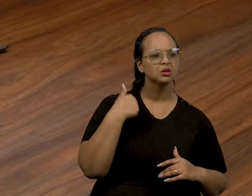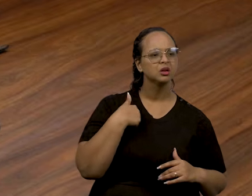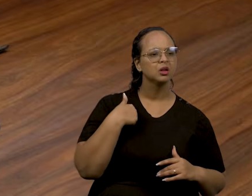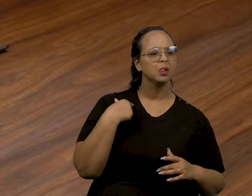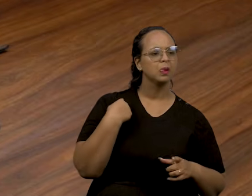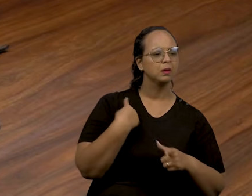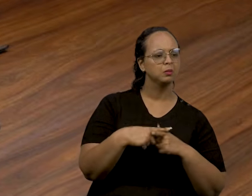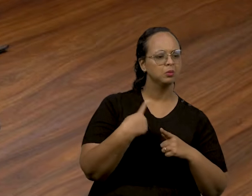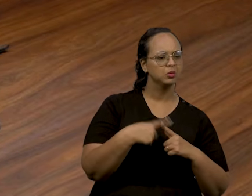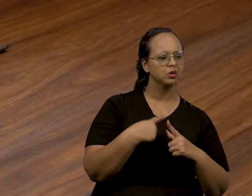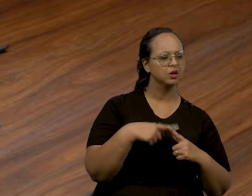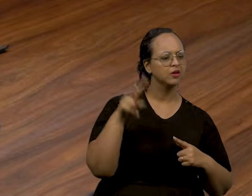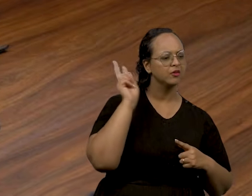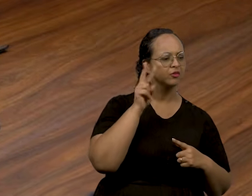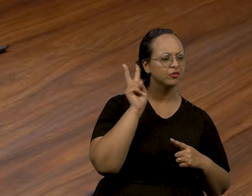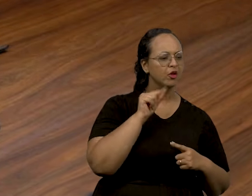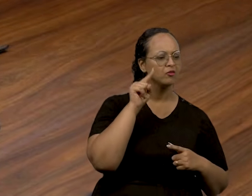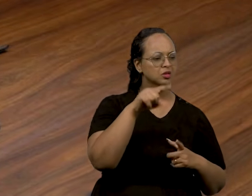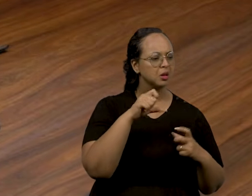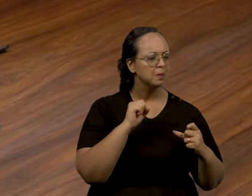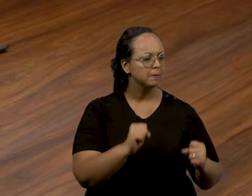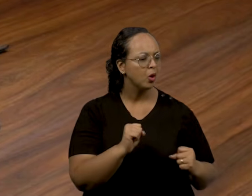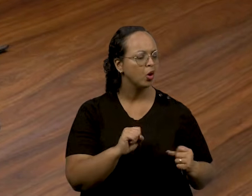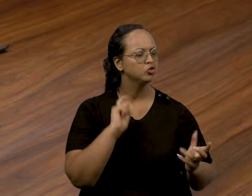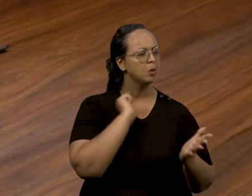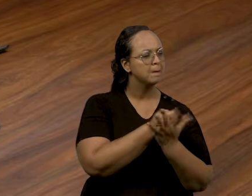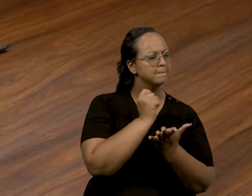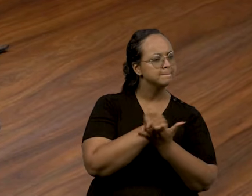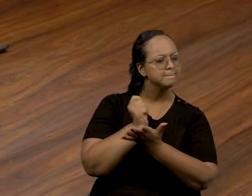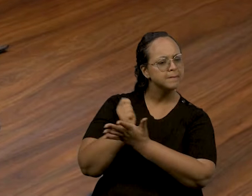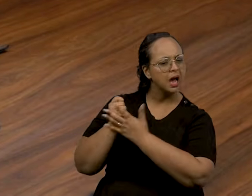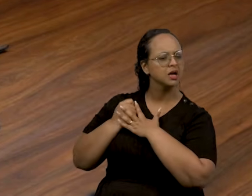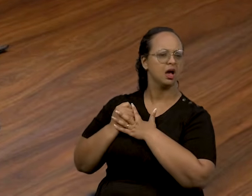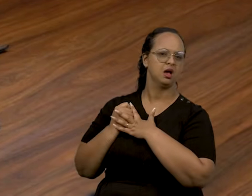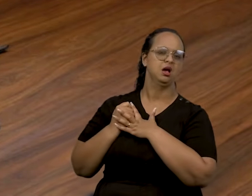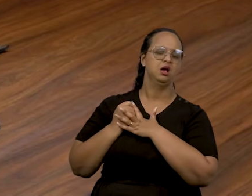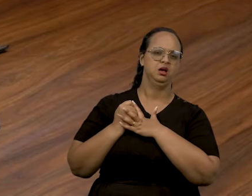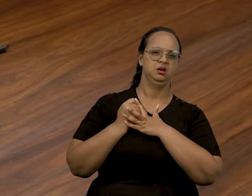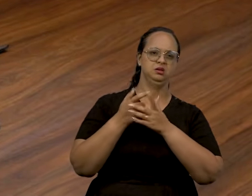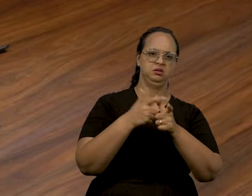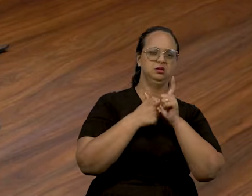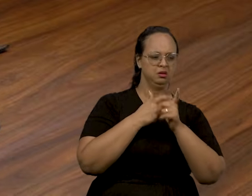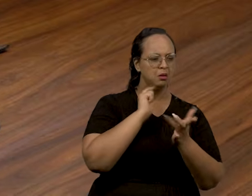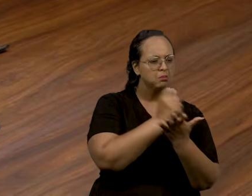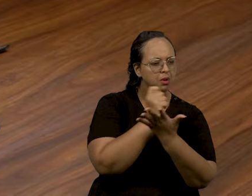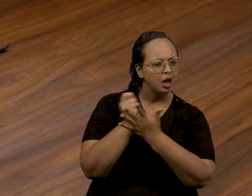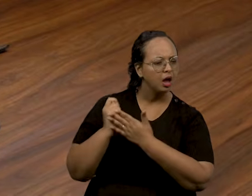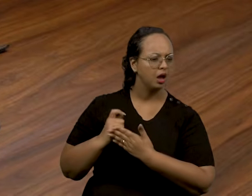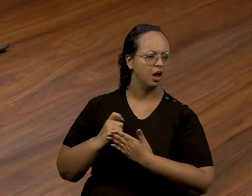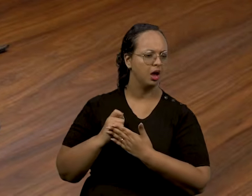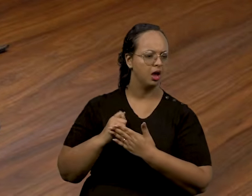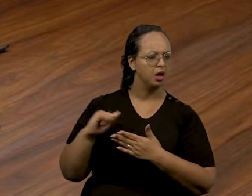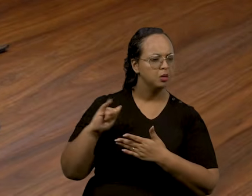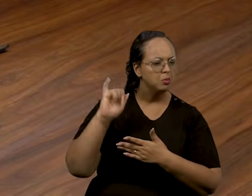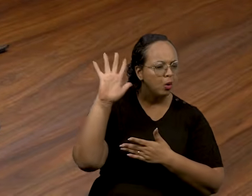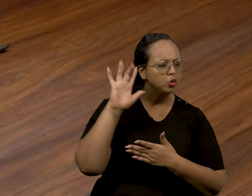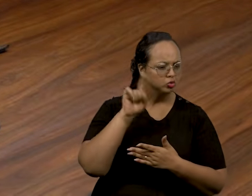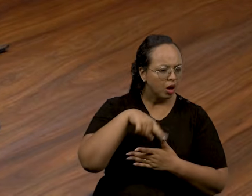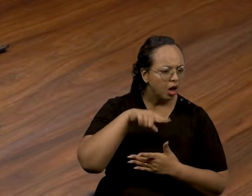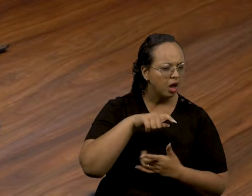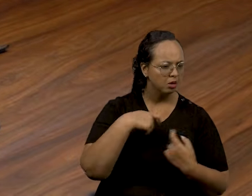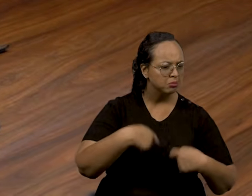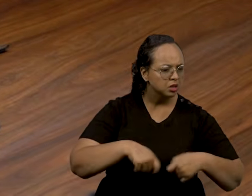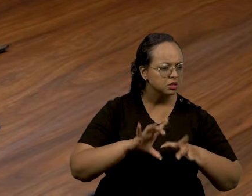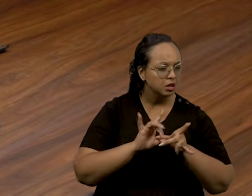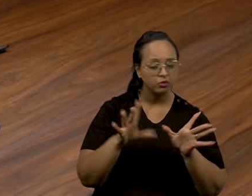eles vêm lá, é lícito pagar imposto, né? E o Senhor sempre dando uma palavra, né, de separação. Olha, a gente está tratando aqui o que